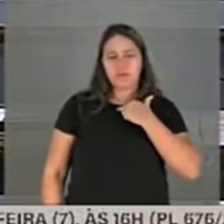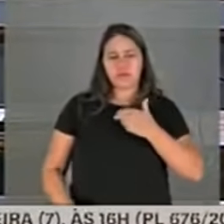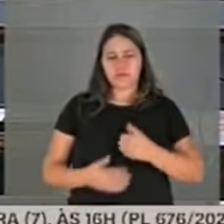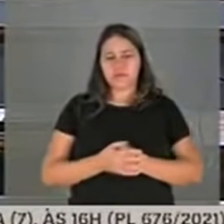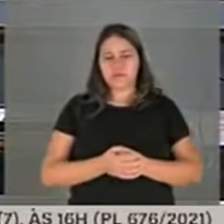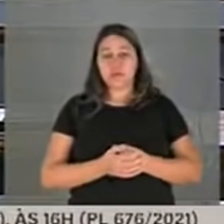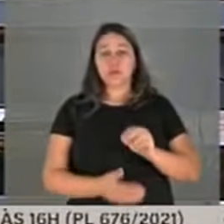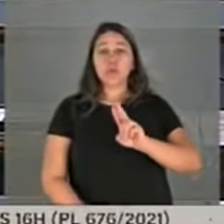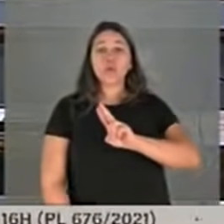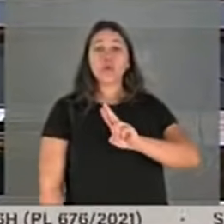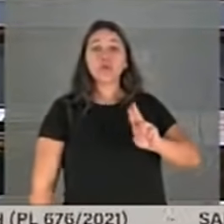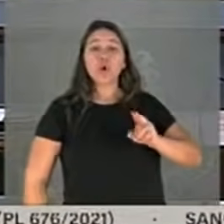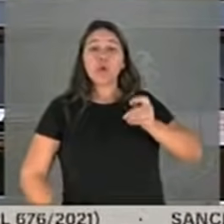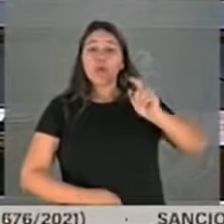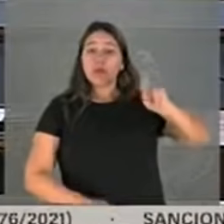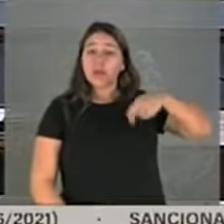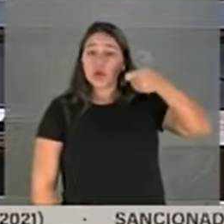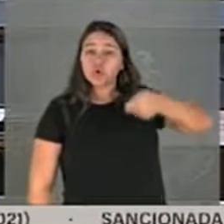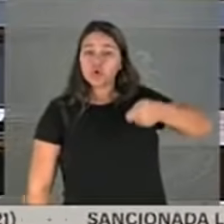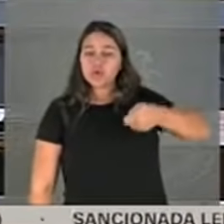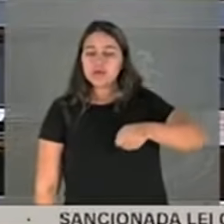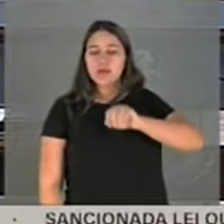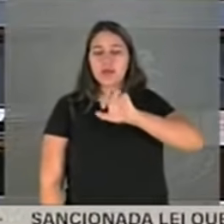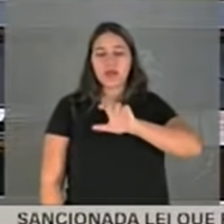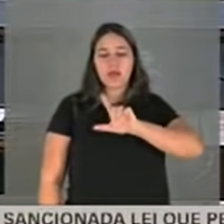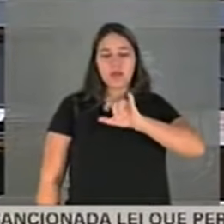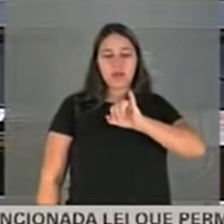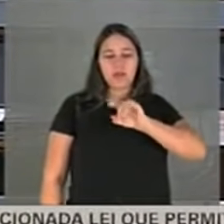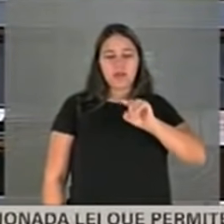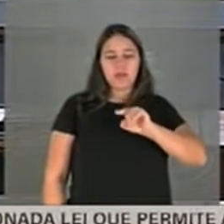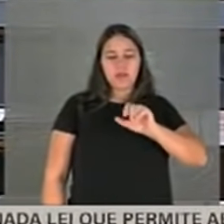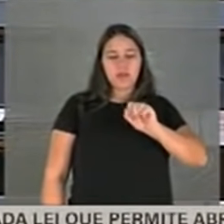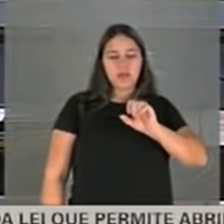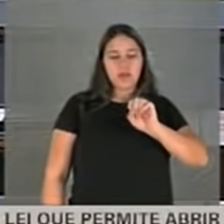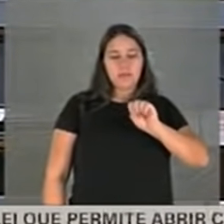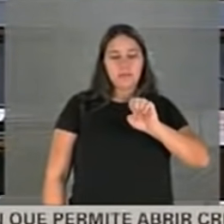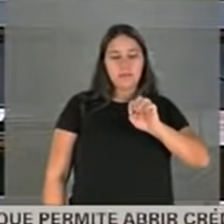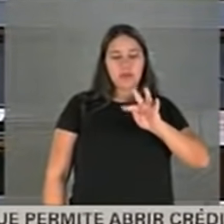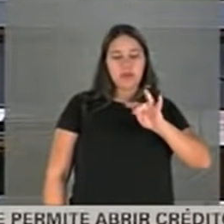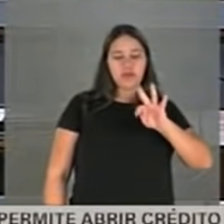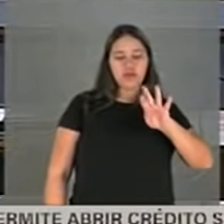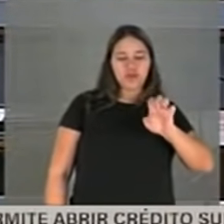O nome da juíza é Elizabeth Machado Louro. Eu peço